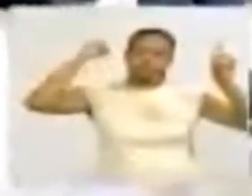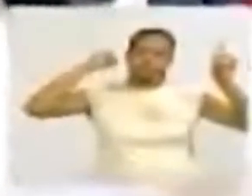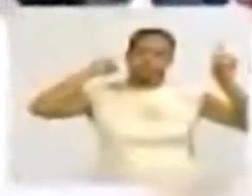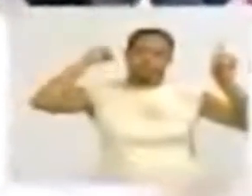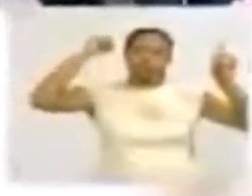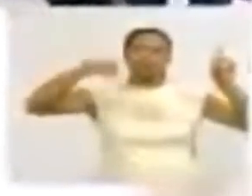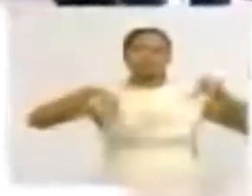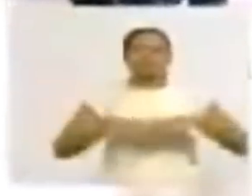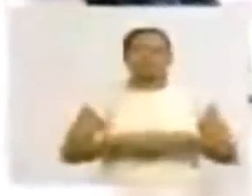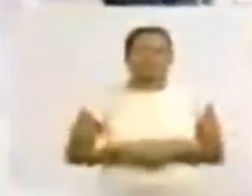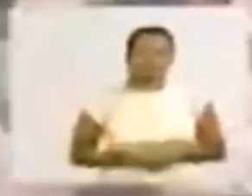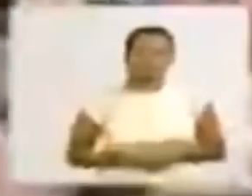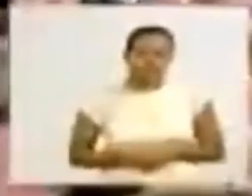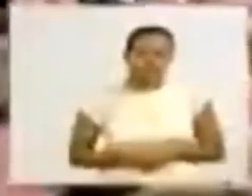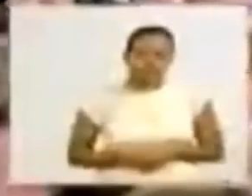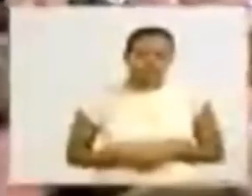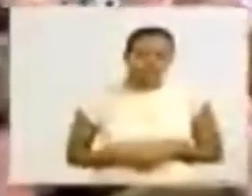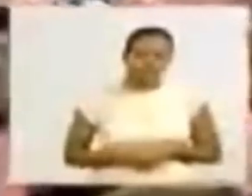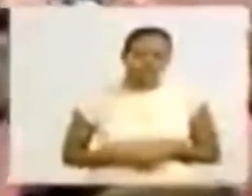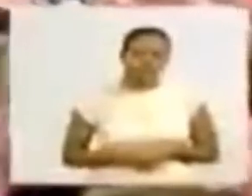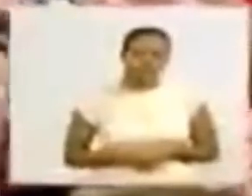Alcançada em minha vida,